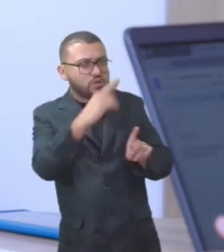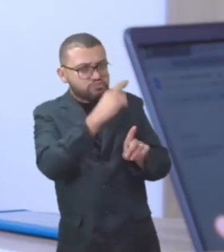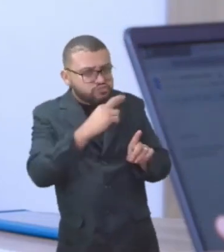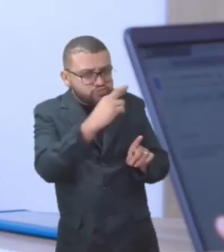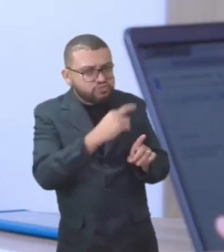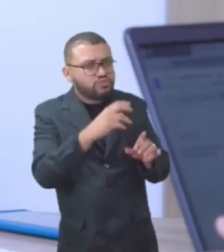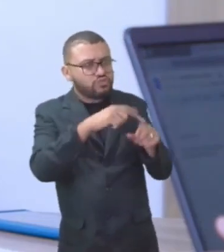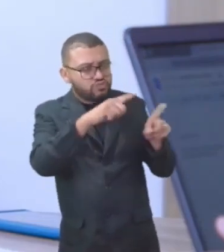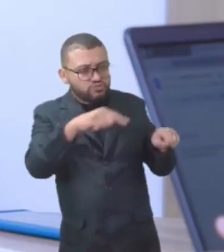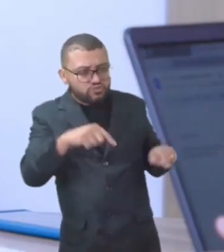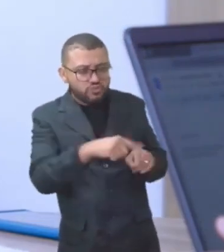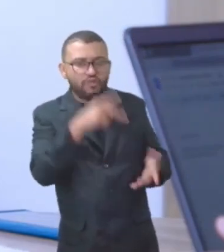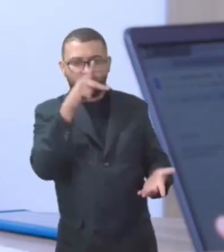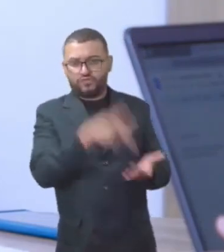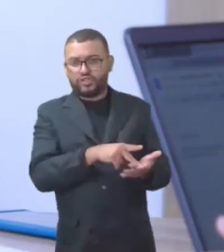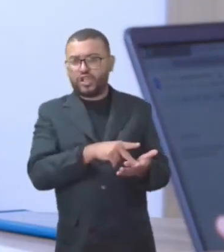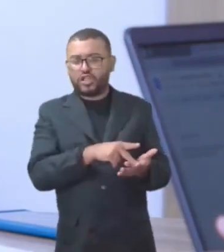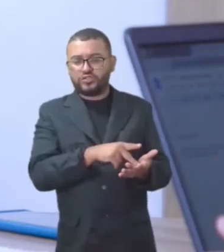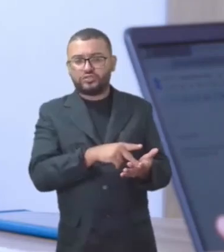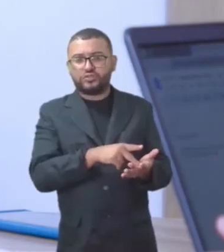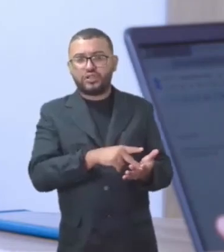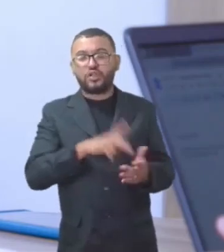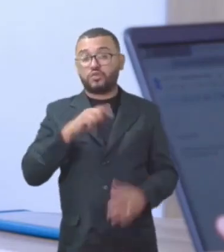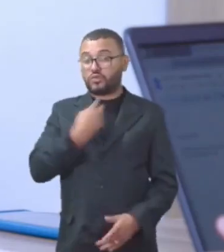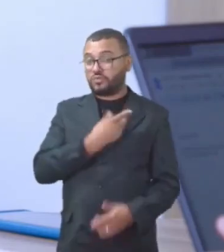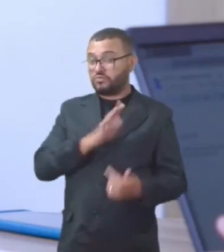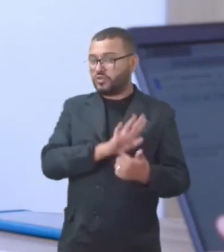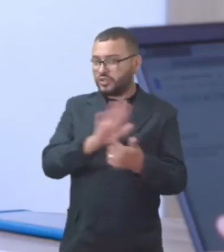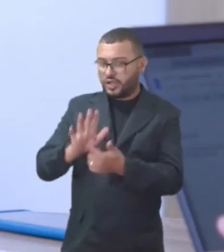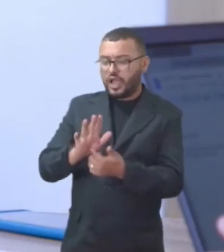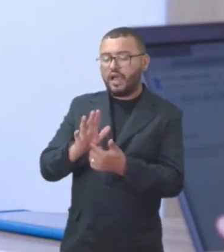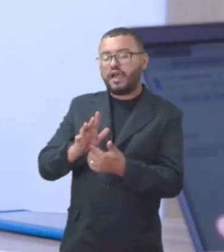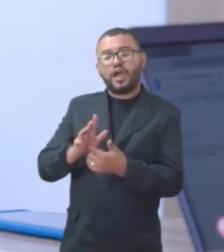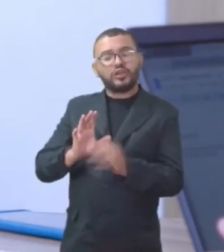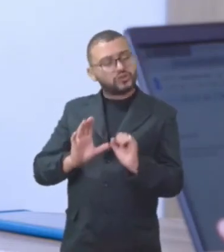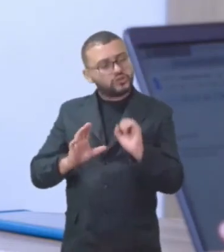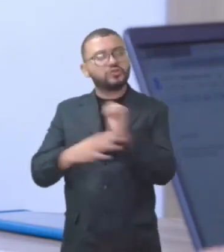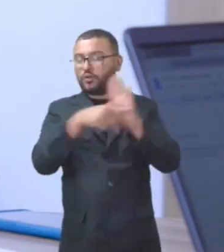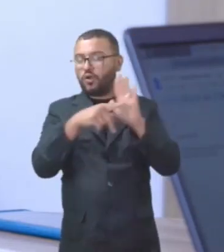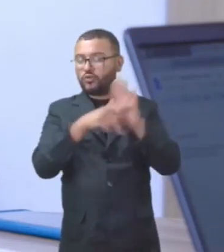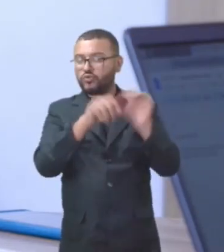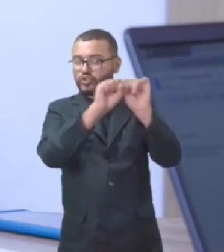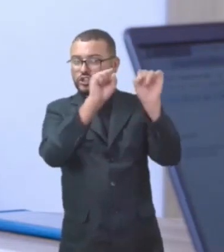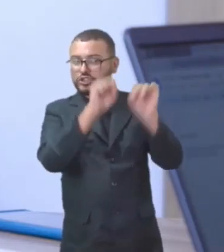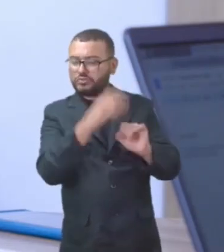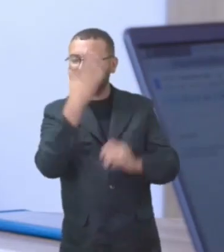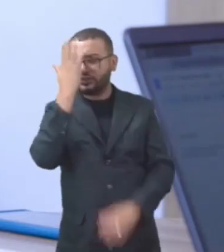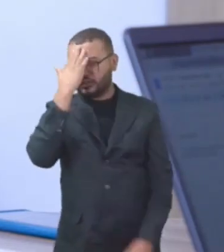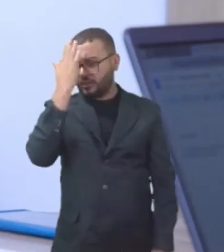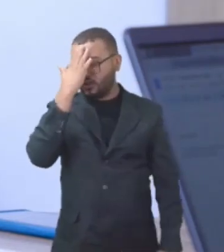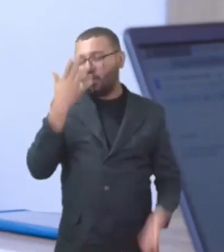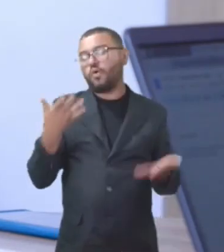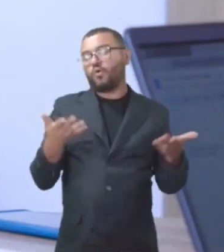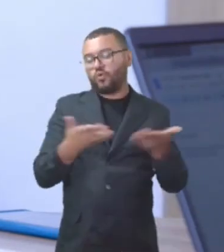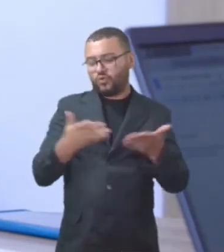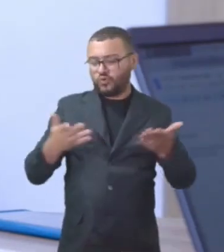que garante a lisura do processo e que nos dá a confiança na urna eletrônica. Então, hoje está muito mais